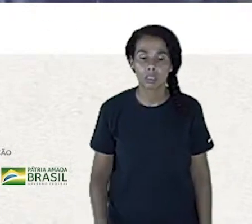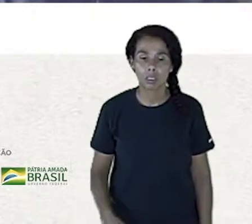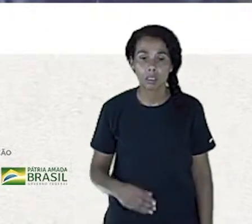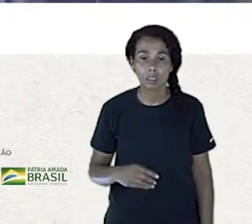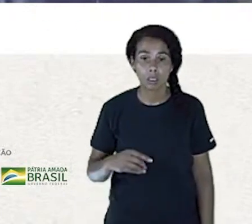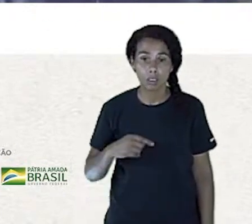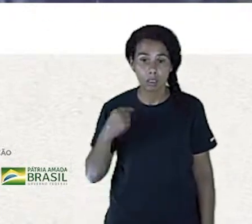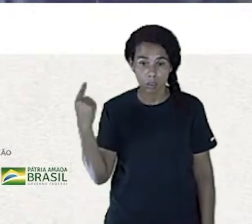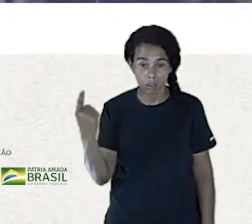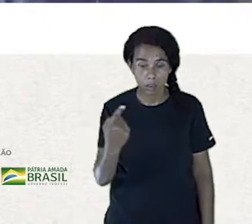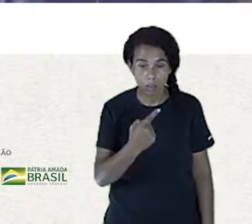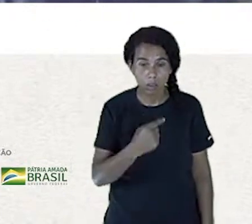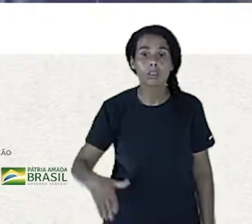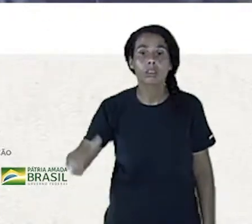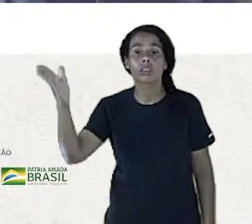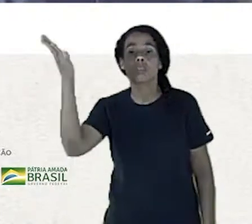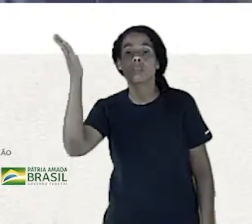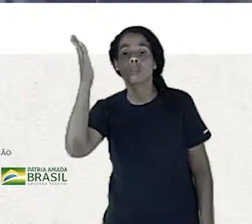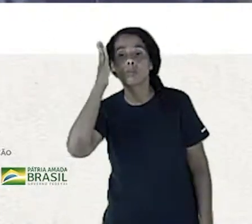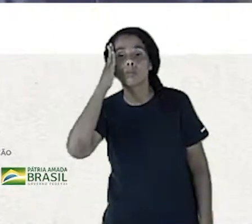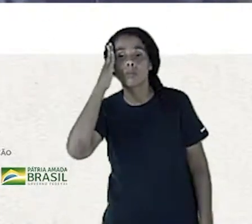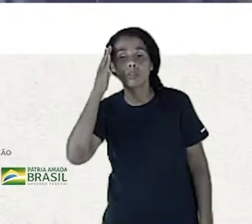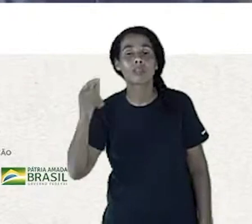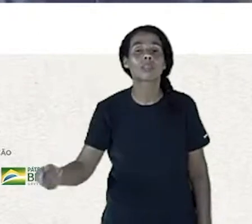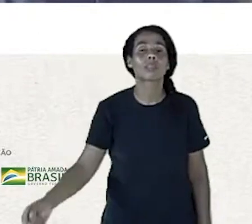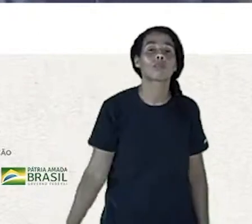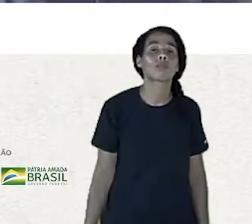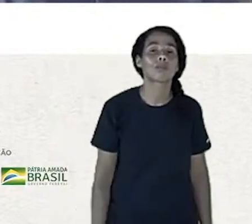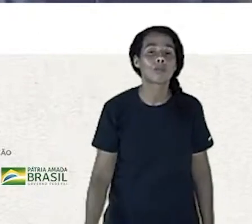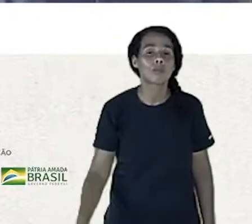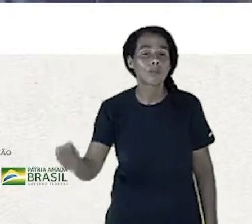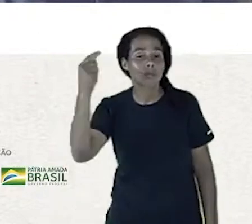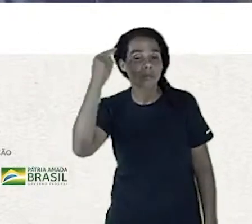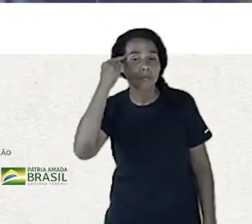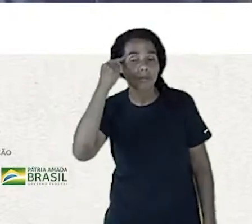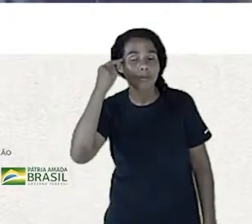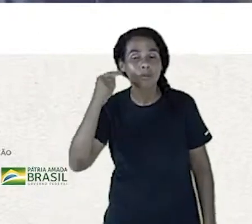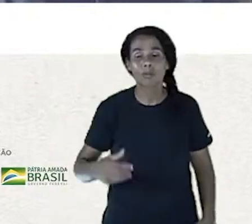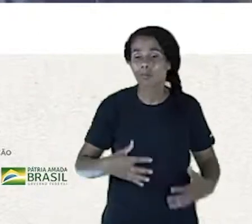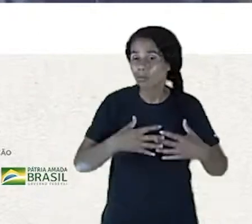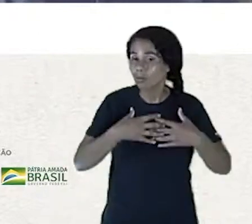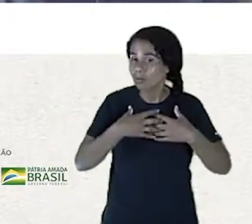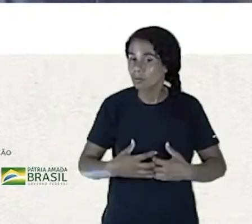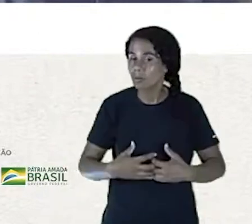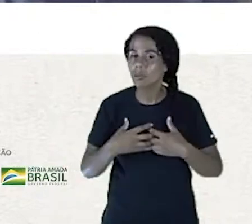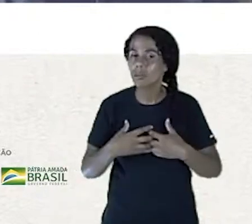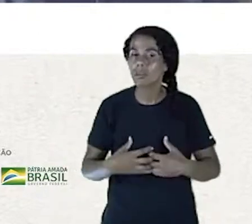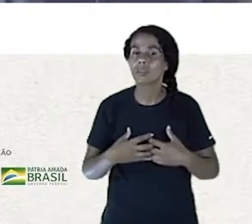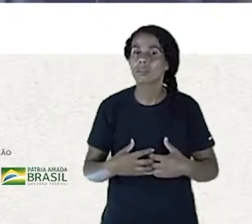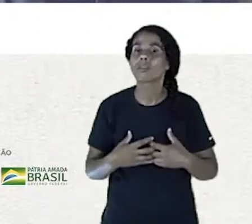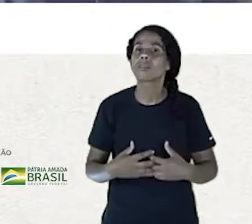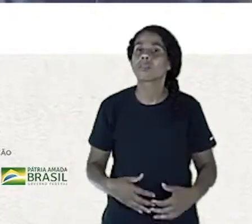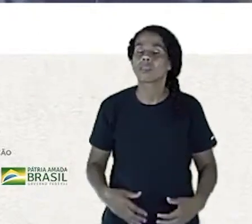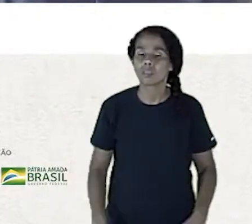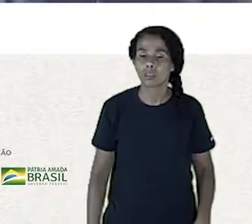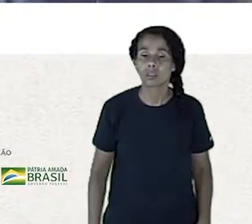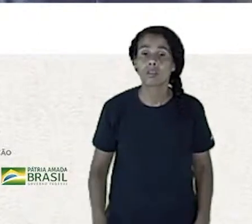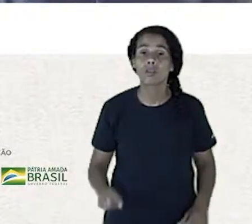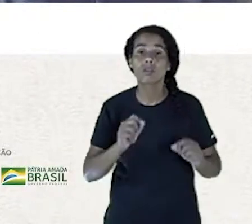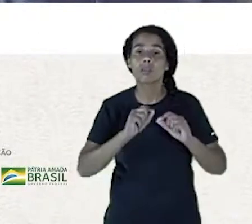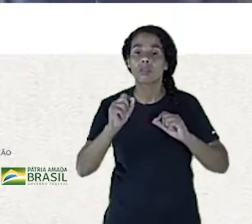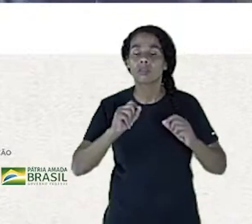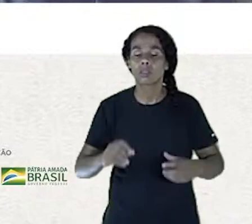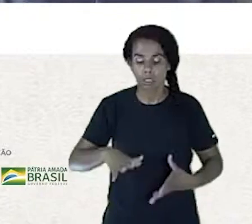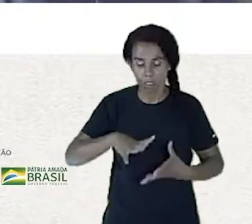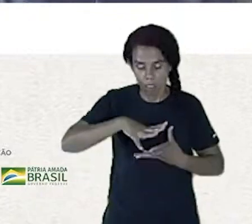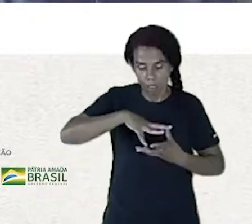hiperparticularidade, da microparticularidade, da nanoparticularidade da matéria, e ao mesmo tempo